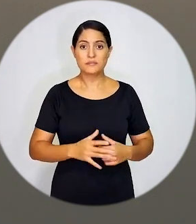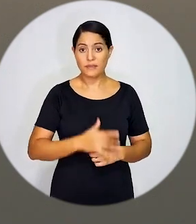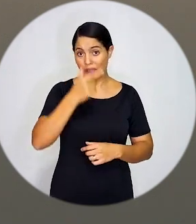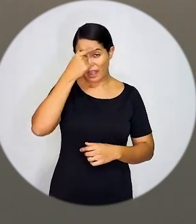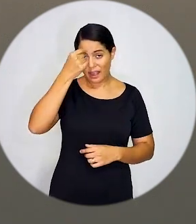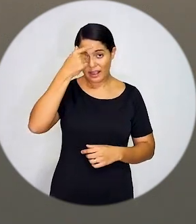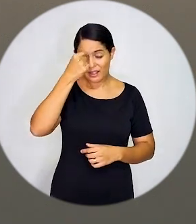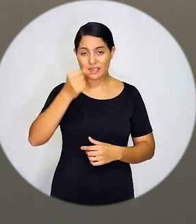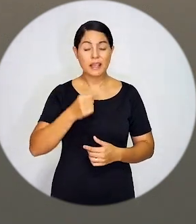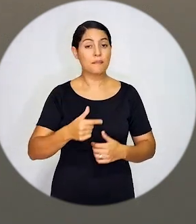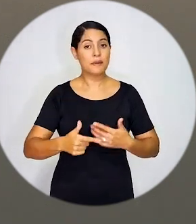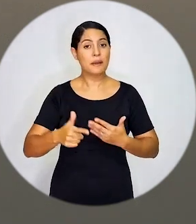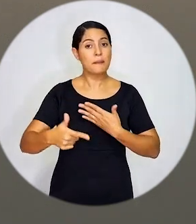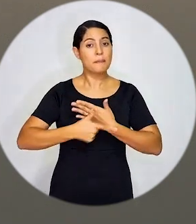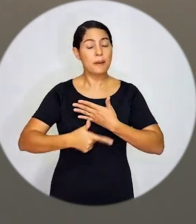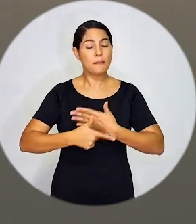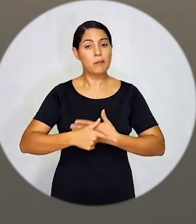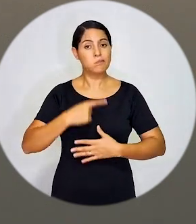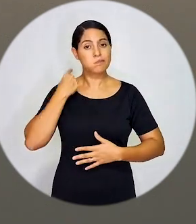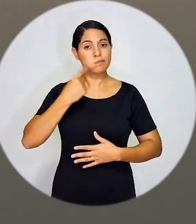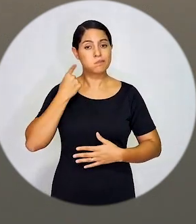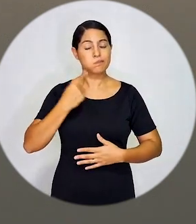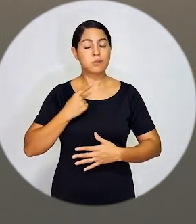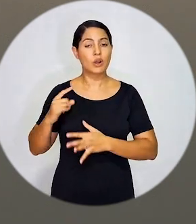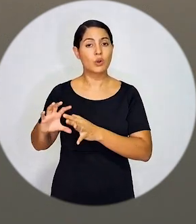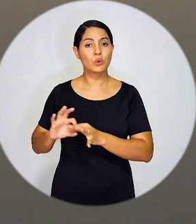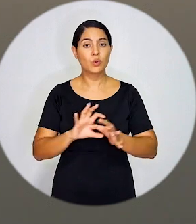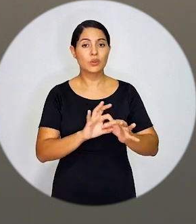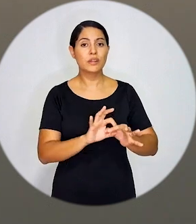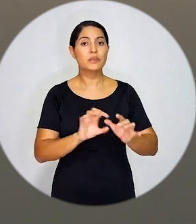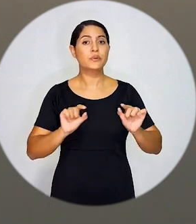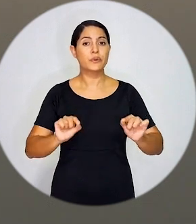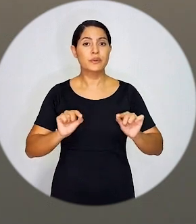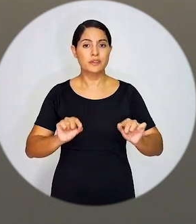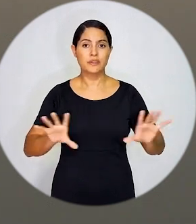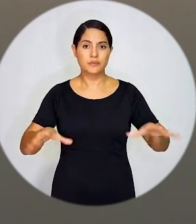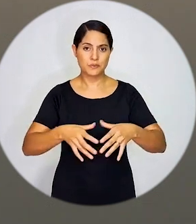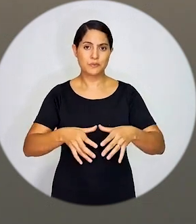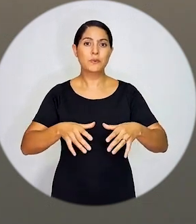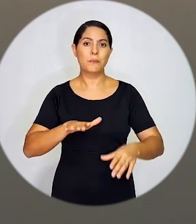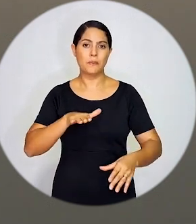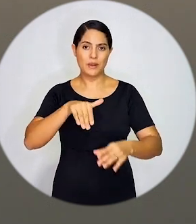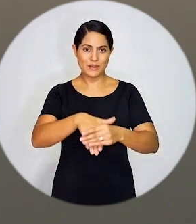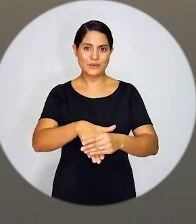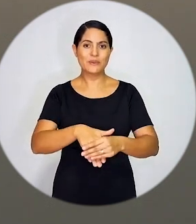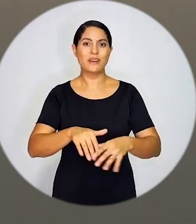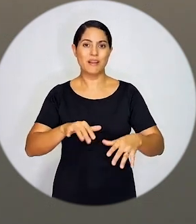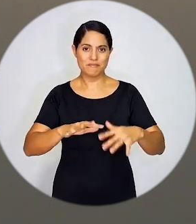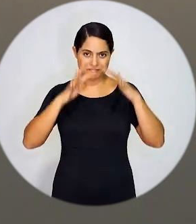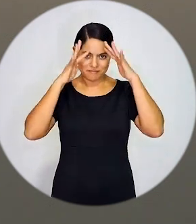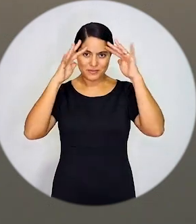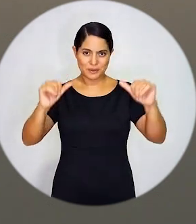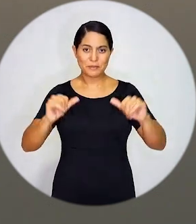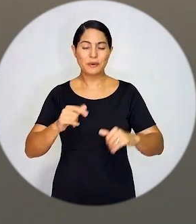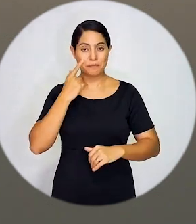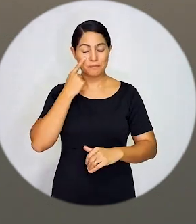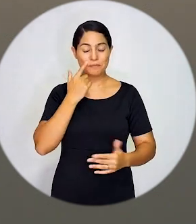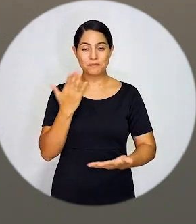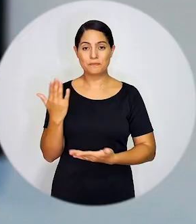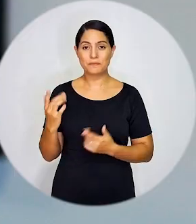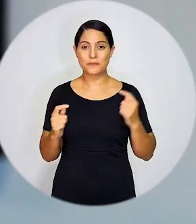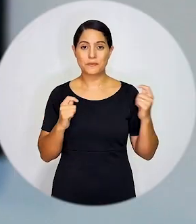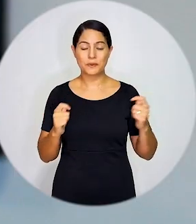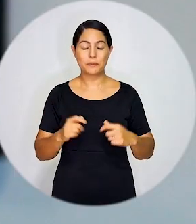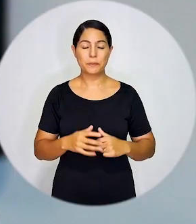e acadêmica e destacar a importância do papel da advocacia na composição das cortes eleitorais. Acompanhe na